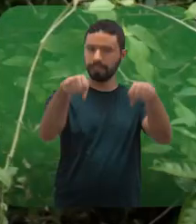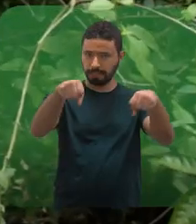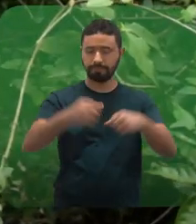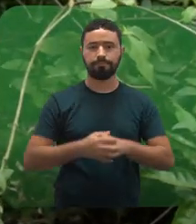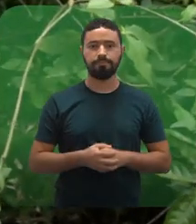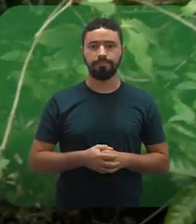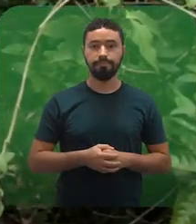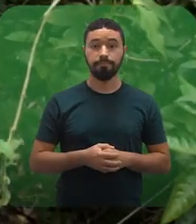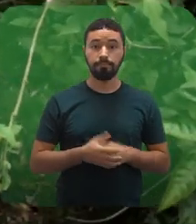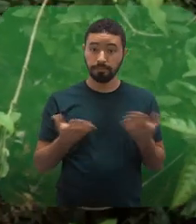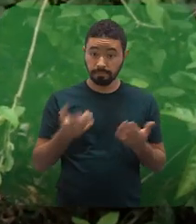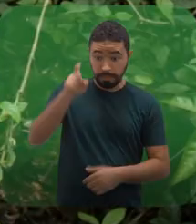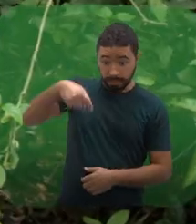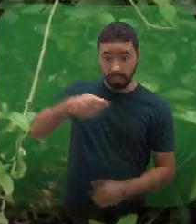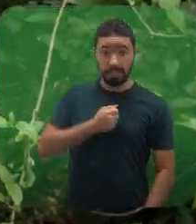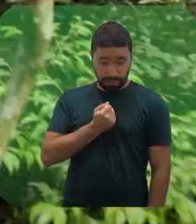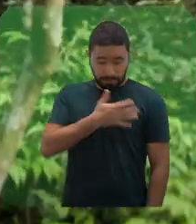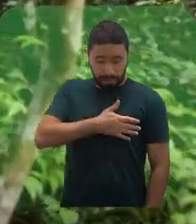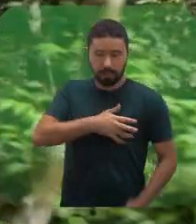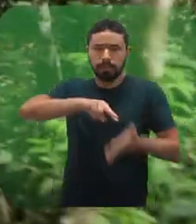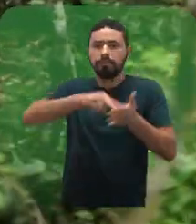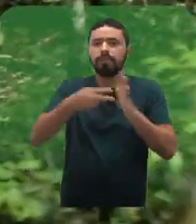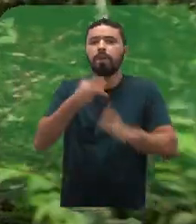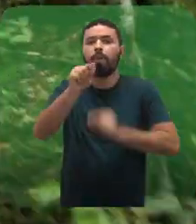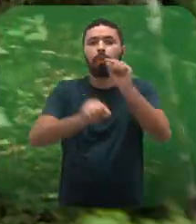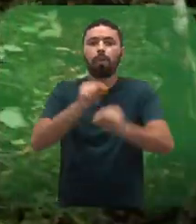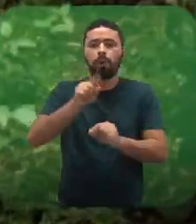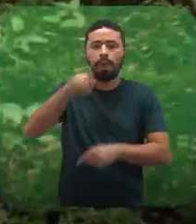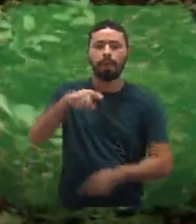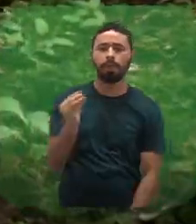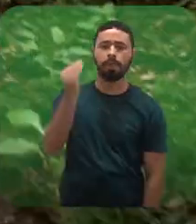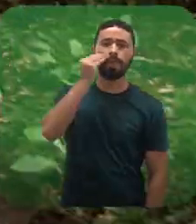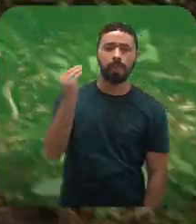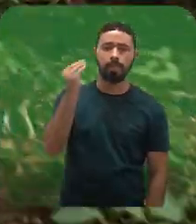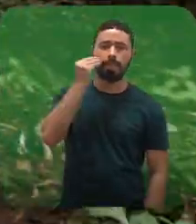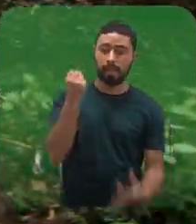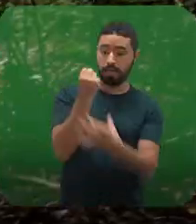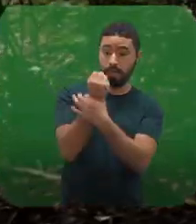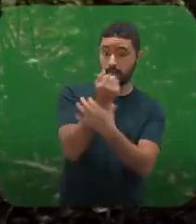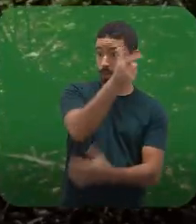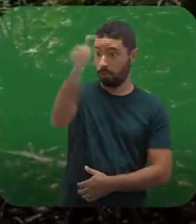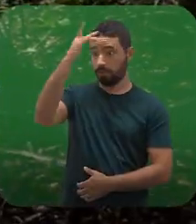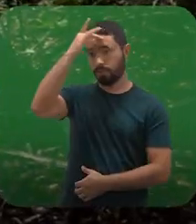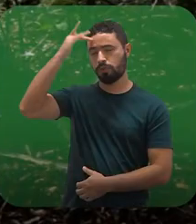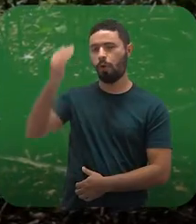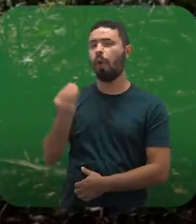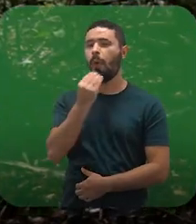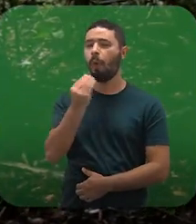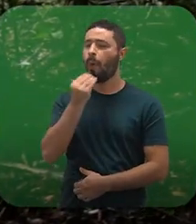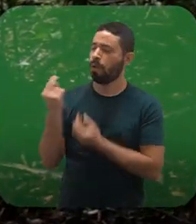tem esse respeito para conosco, né? E ser IFPE é tentar